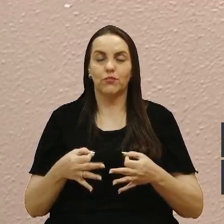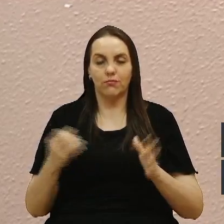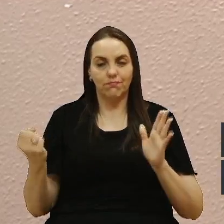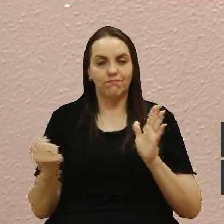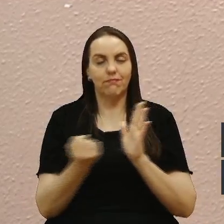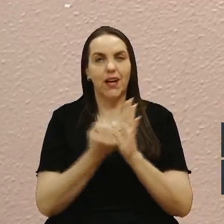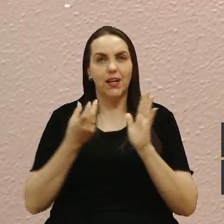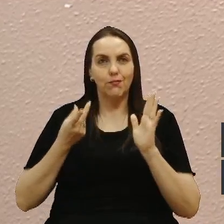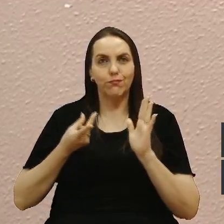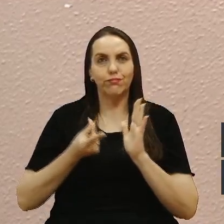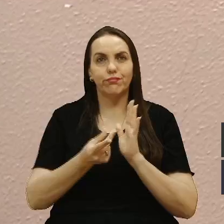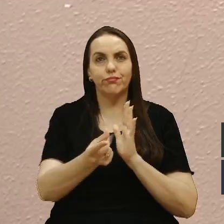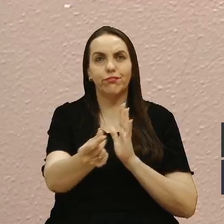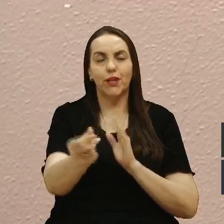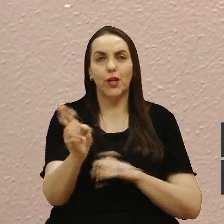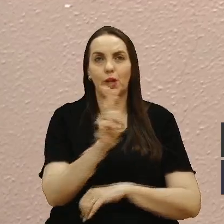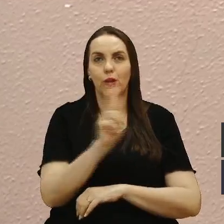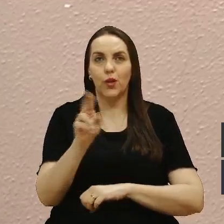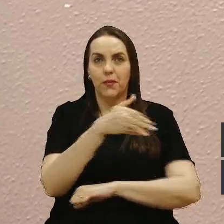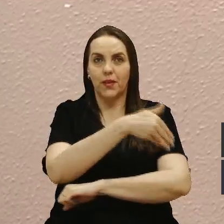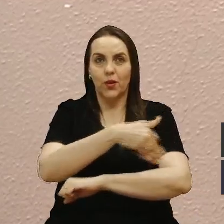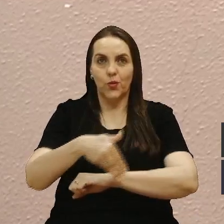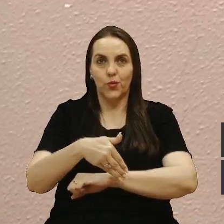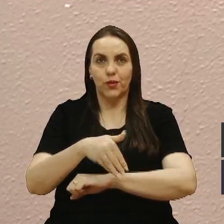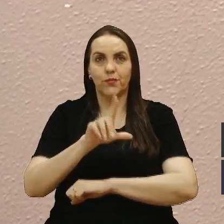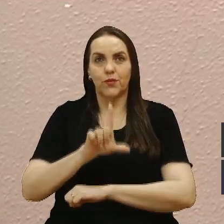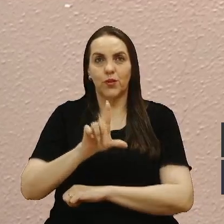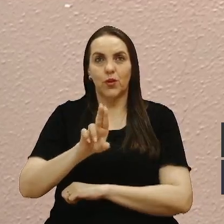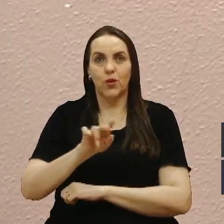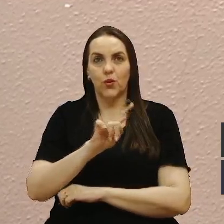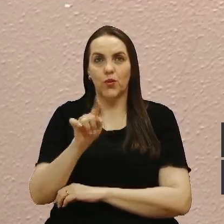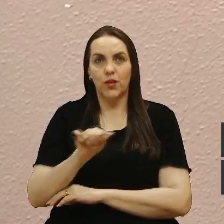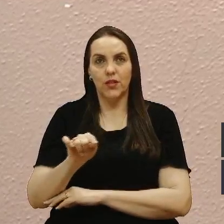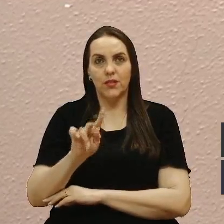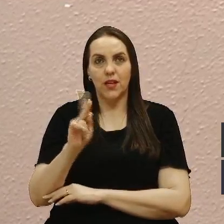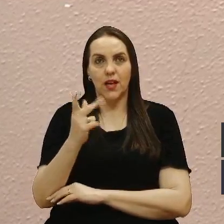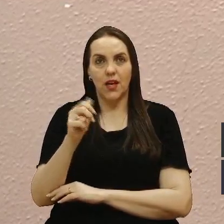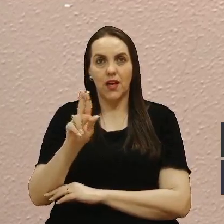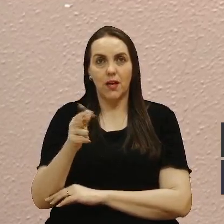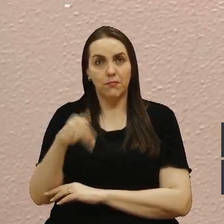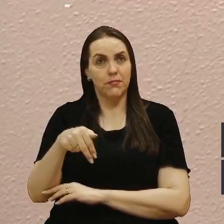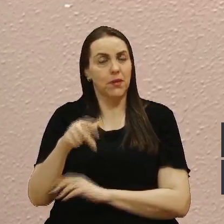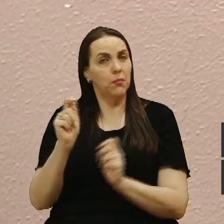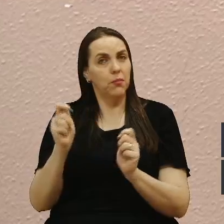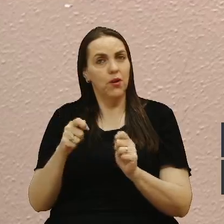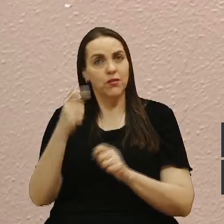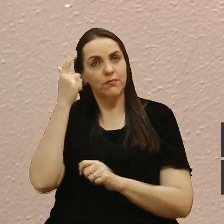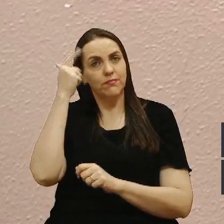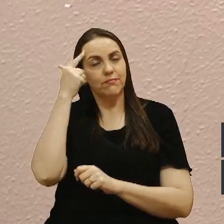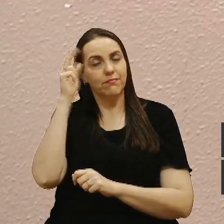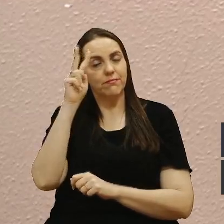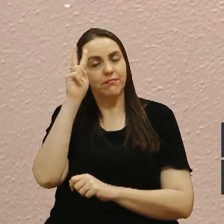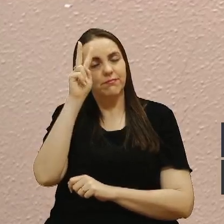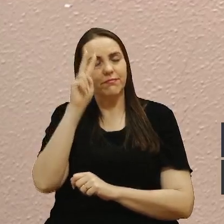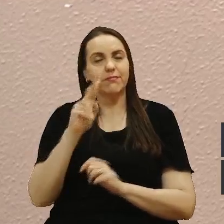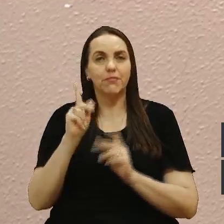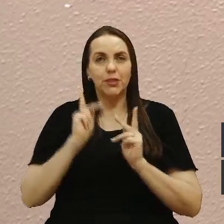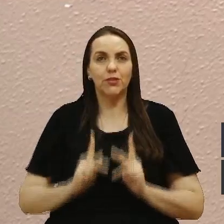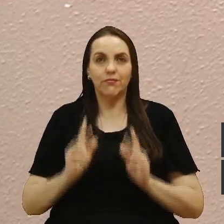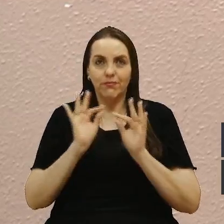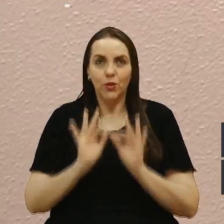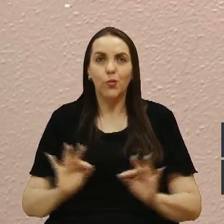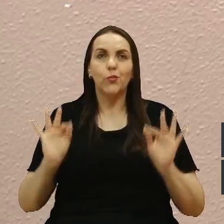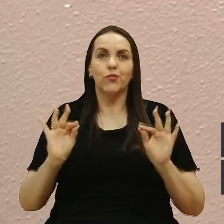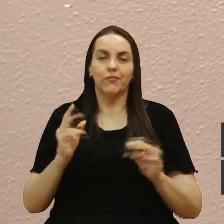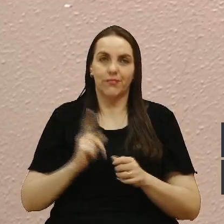seu Luiz Ram no nome de rua, a vereadora Daiane, para que a gente possa sempre lembrar das pessoas comuns da nossa cidade que fazem a diferença, que